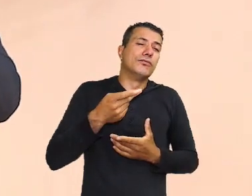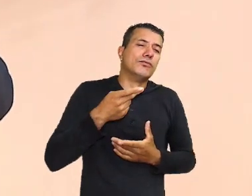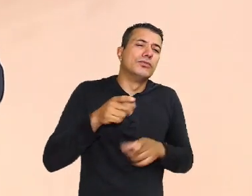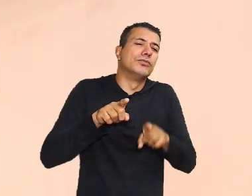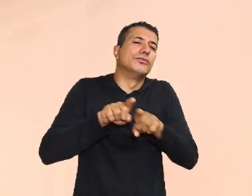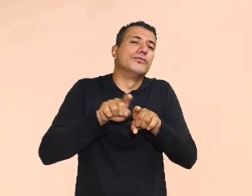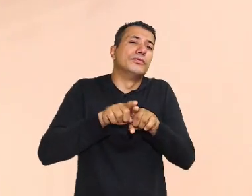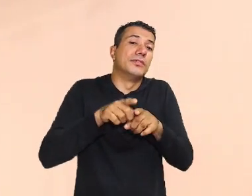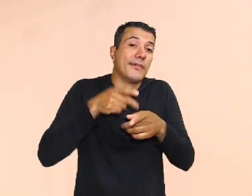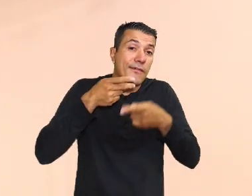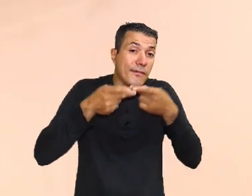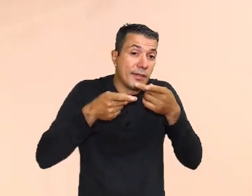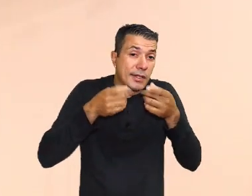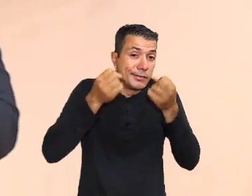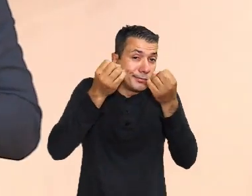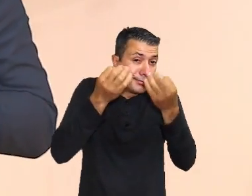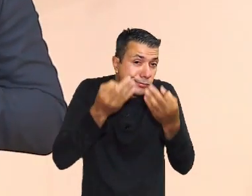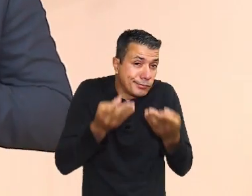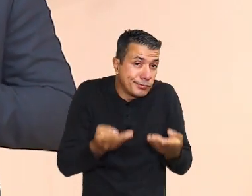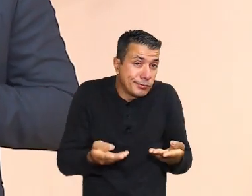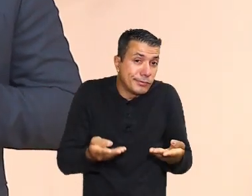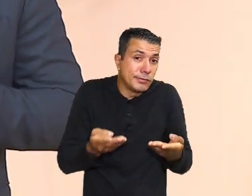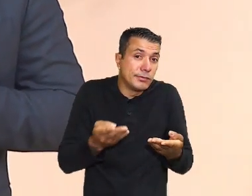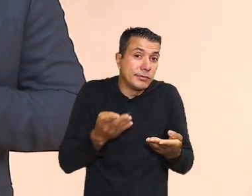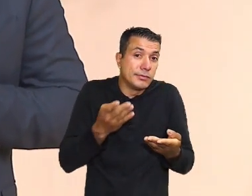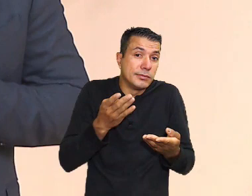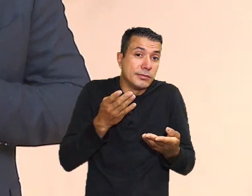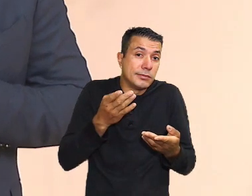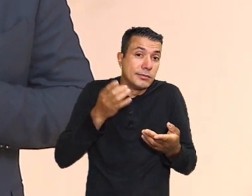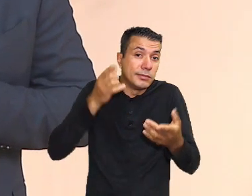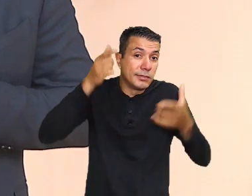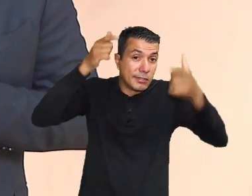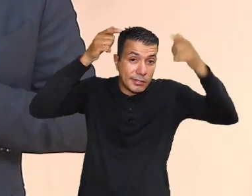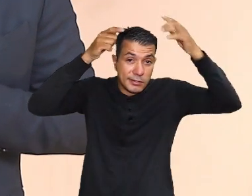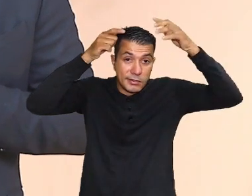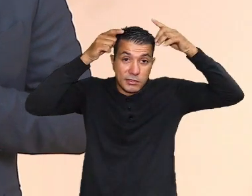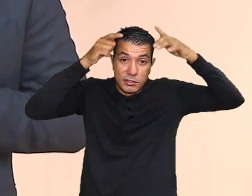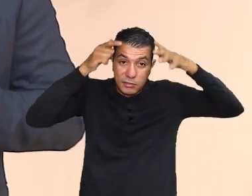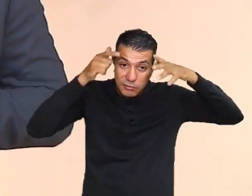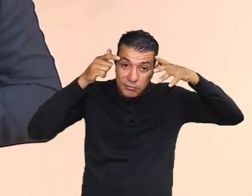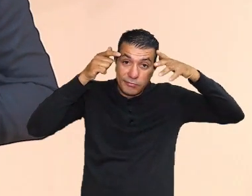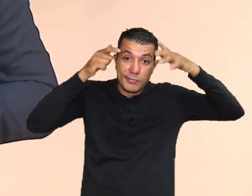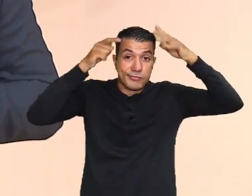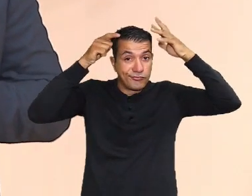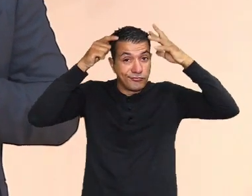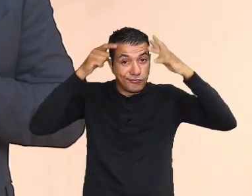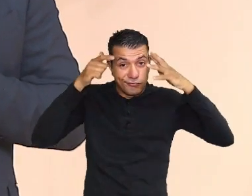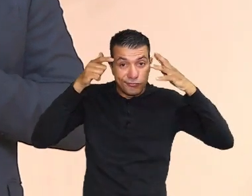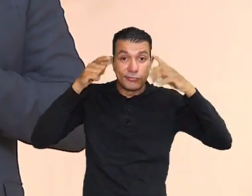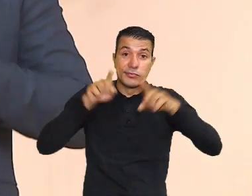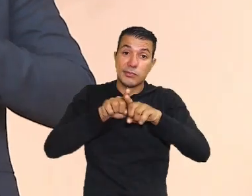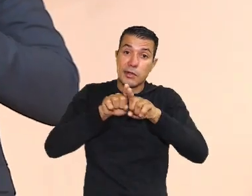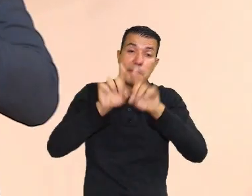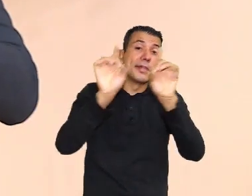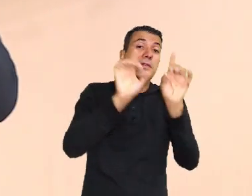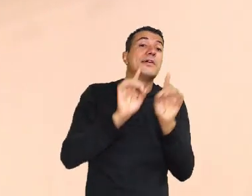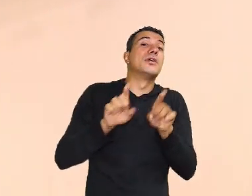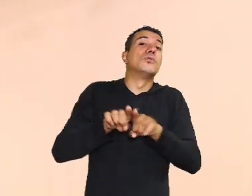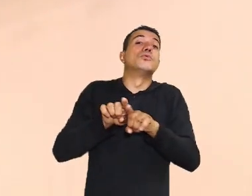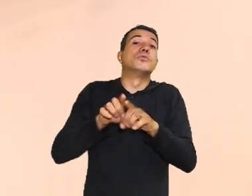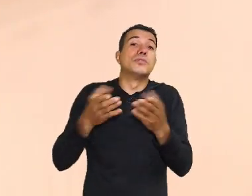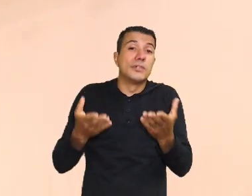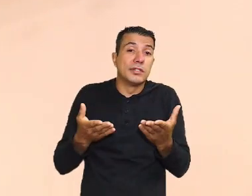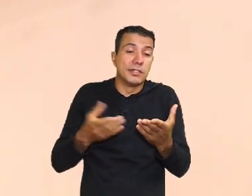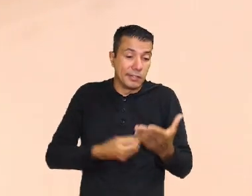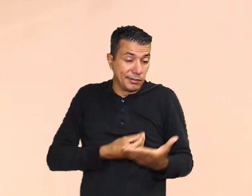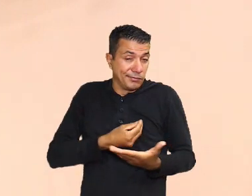então falar um pouquinho sobre a mordomia. A mordomia especial que Deus entrega